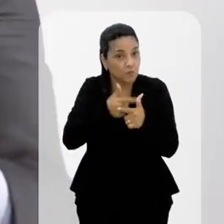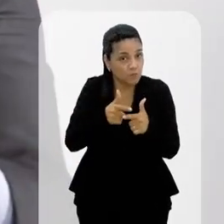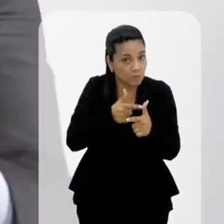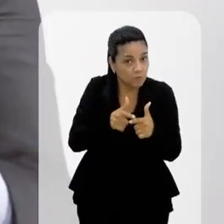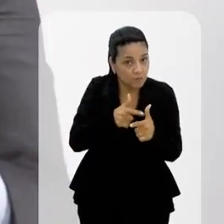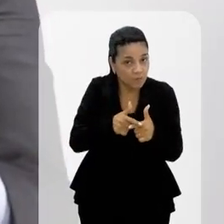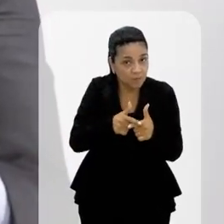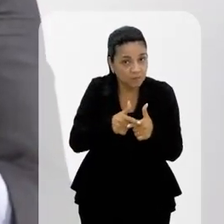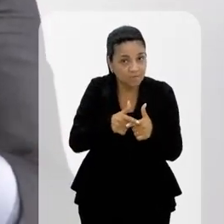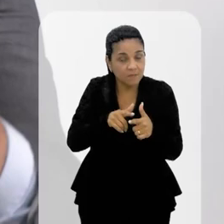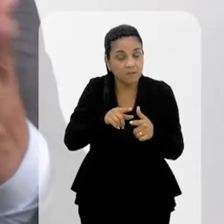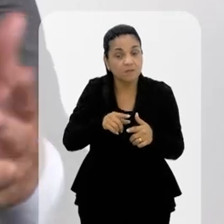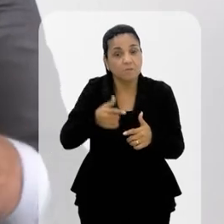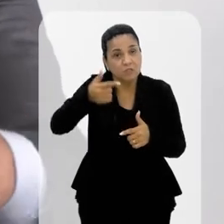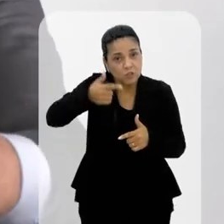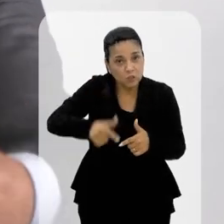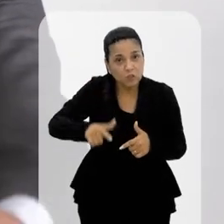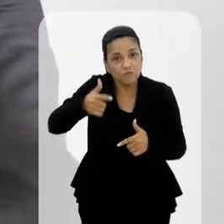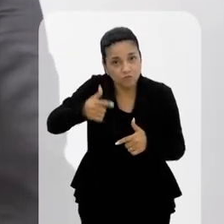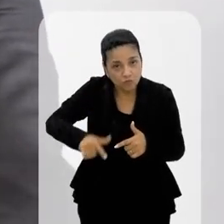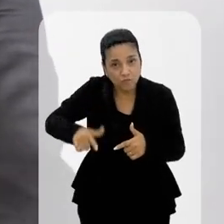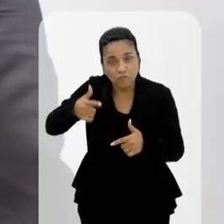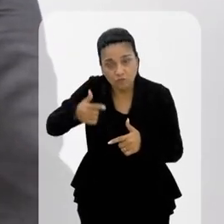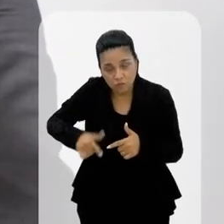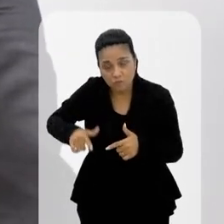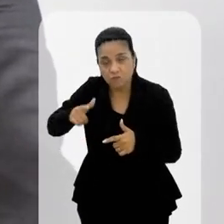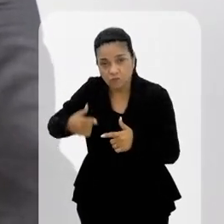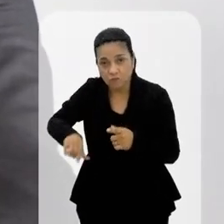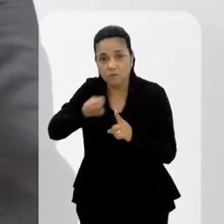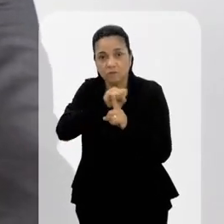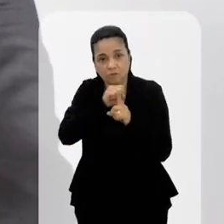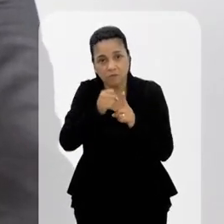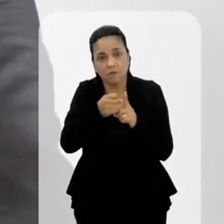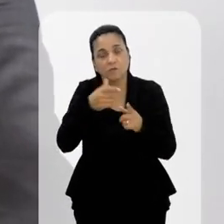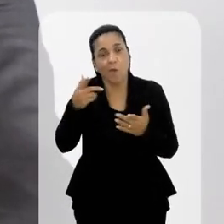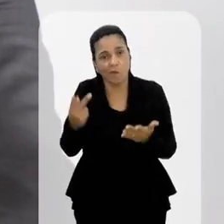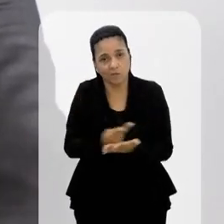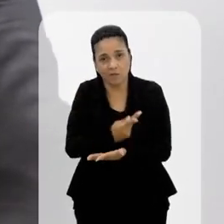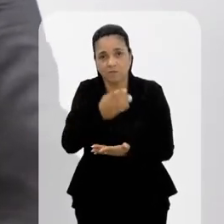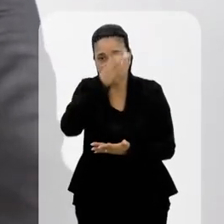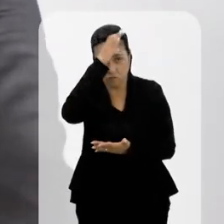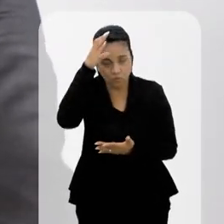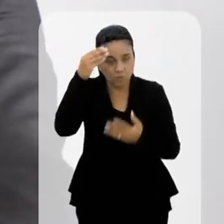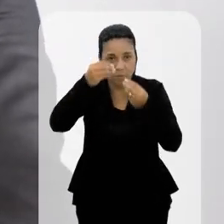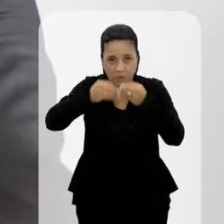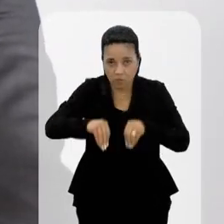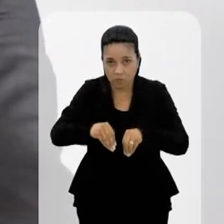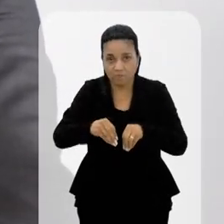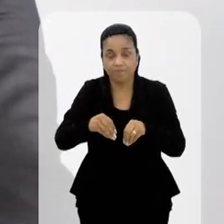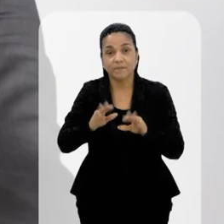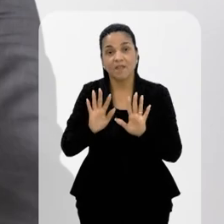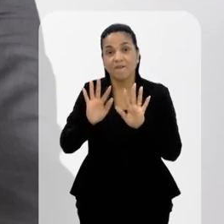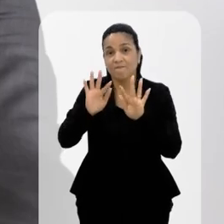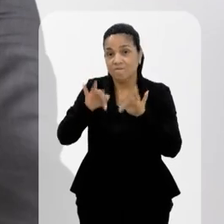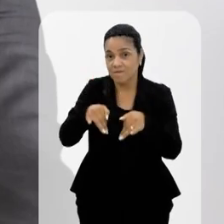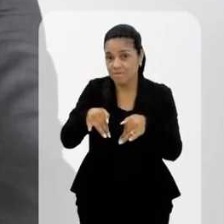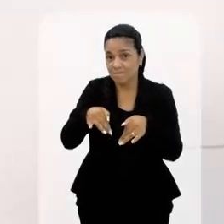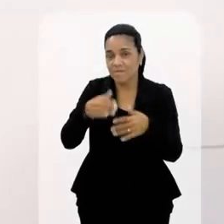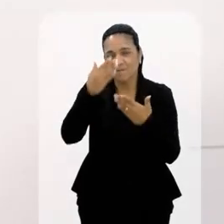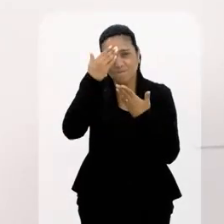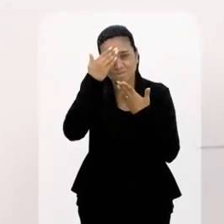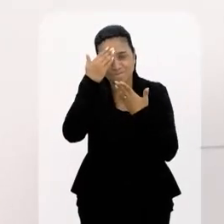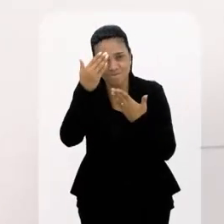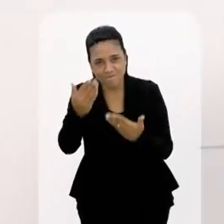que resolver esse problema porque ele está sendo repetido na sociedade, logo, não é um mero transtorno. Bom, chegamos ao